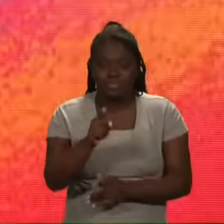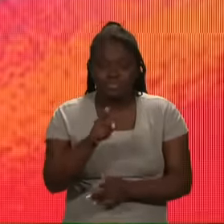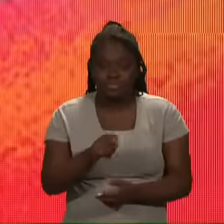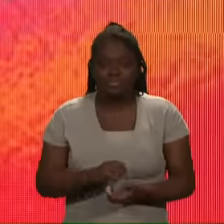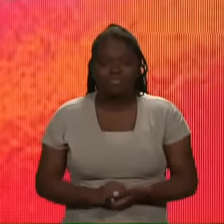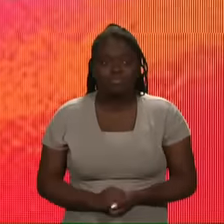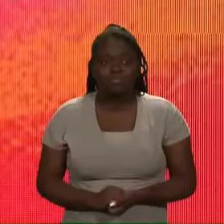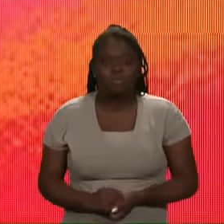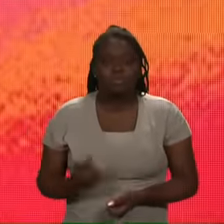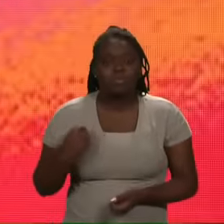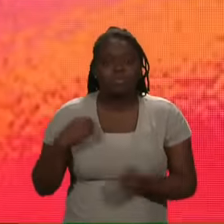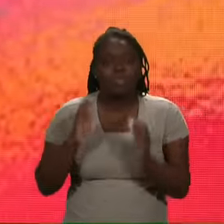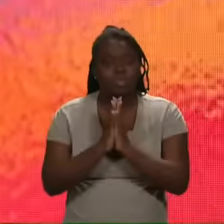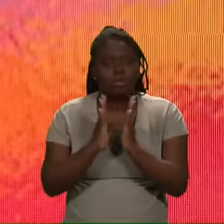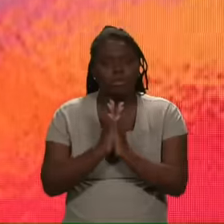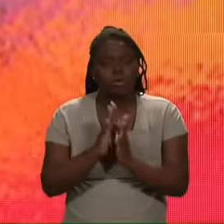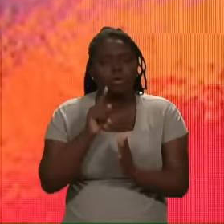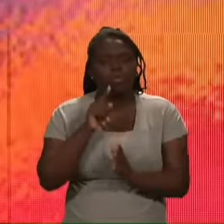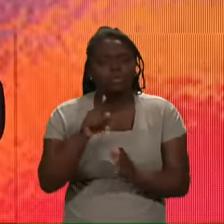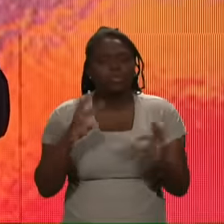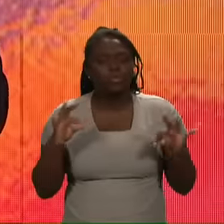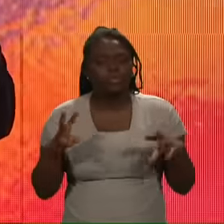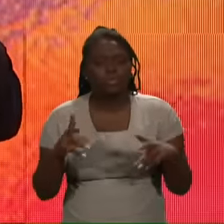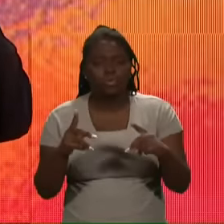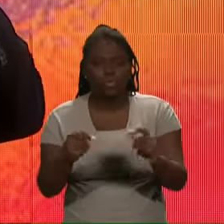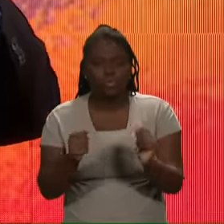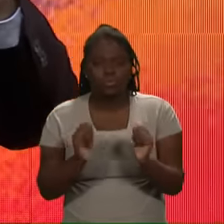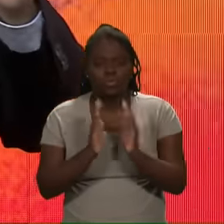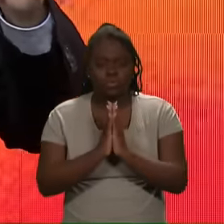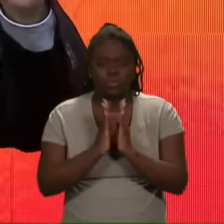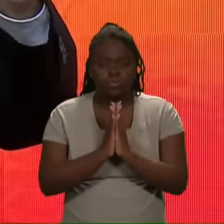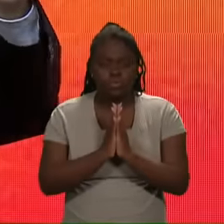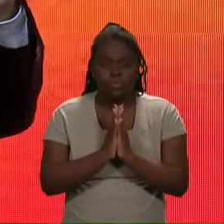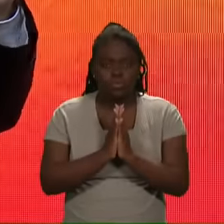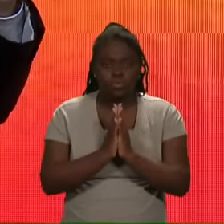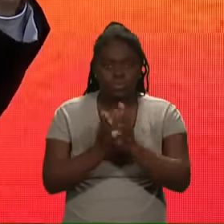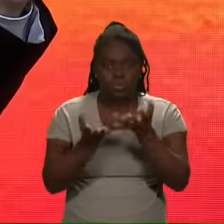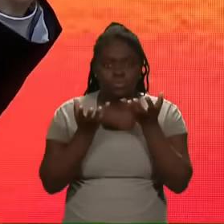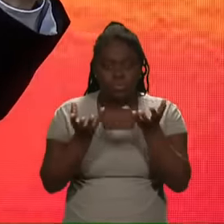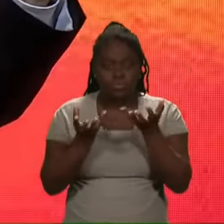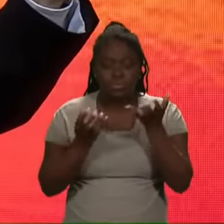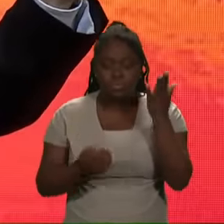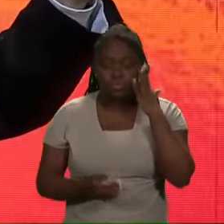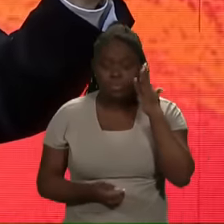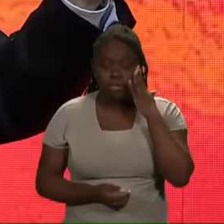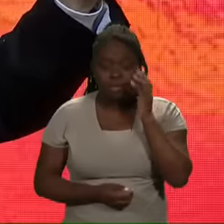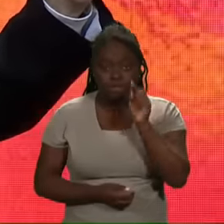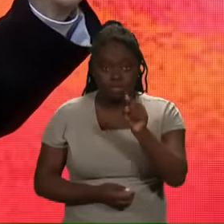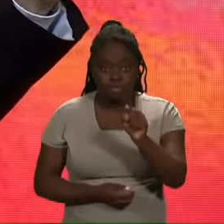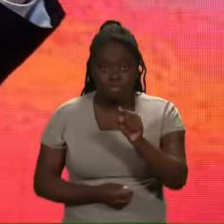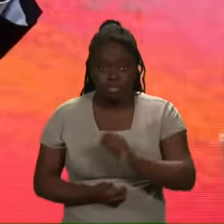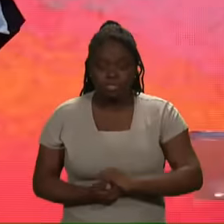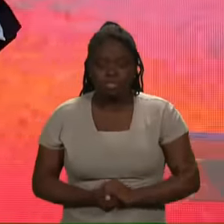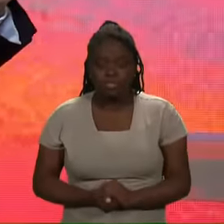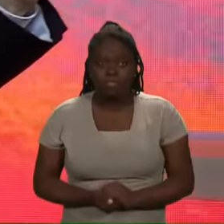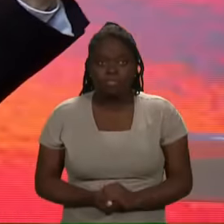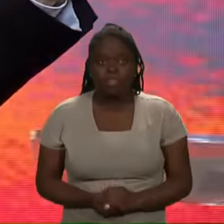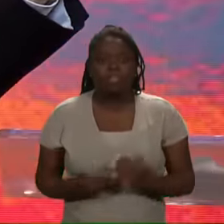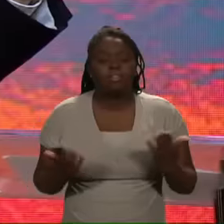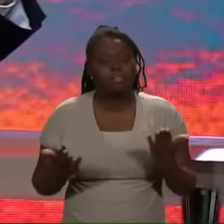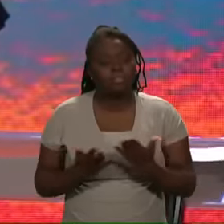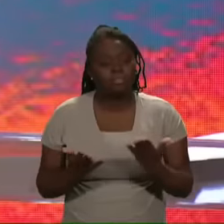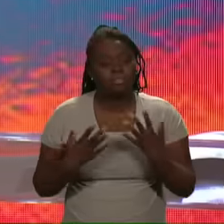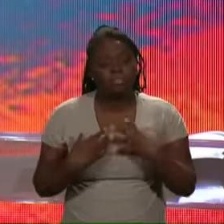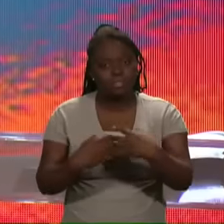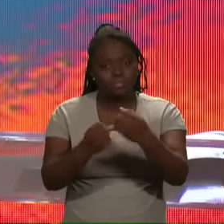que eu ore por você enquanto todos estão com os olhos fechados. Eu gostaria de saber, você que hoje toma